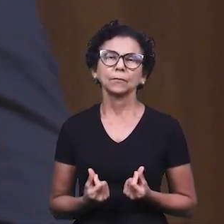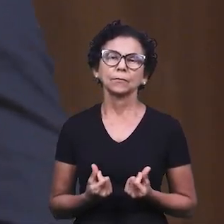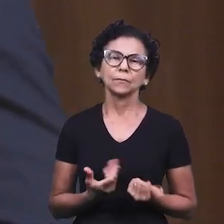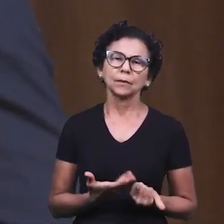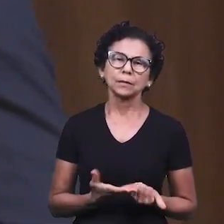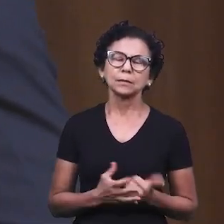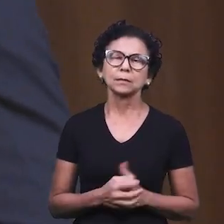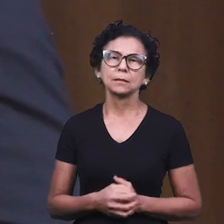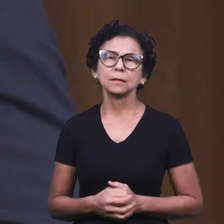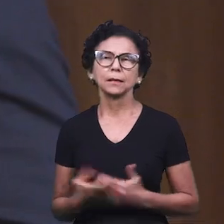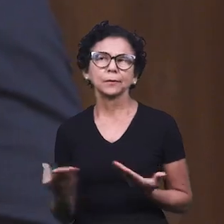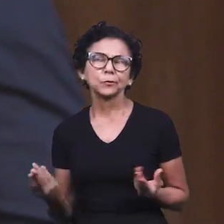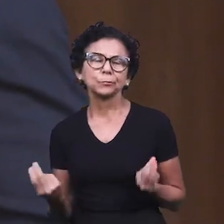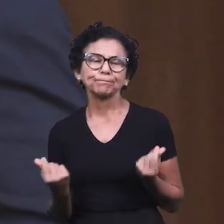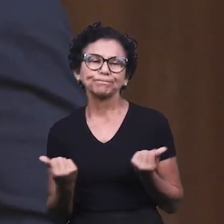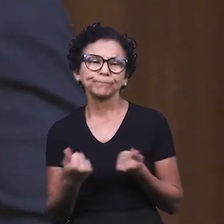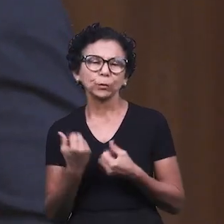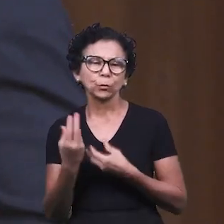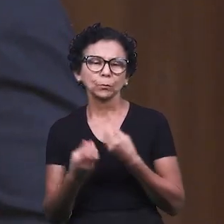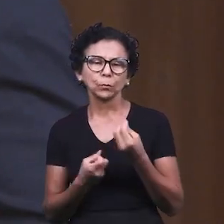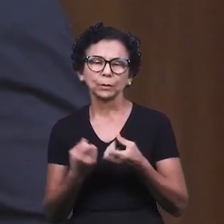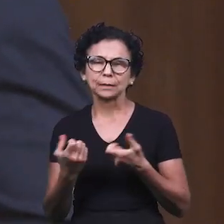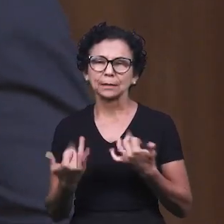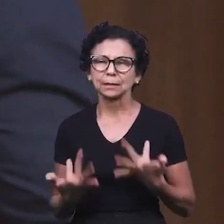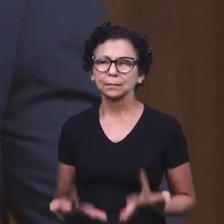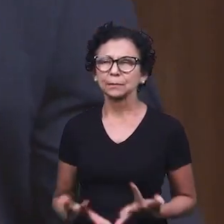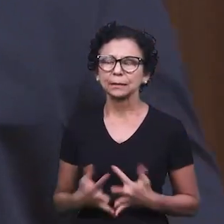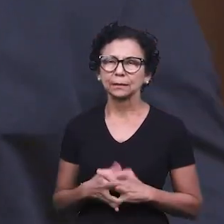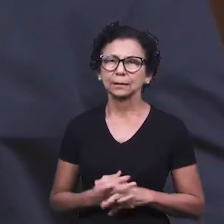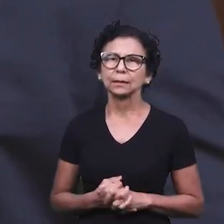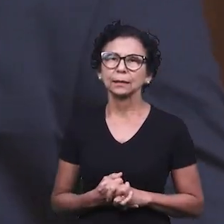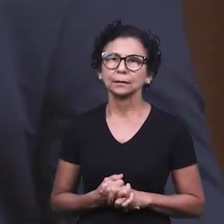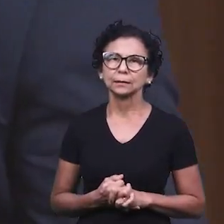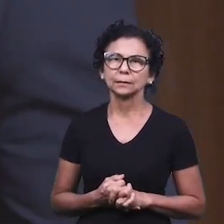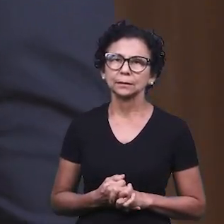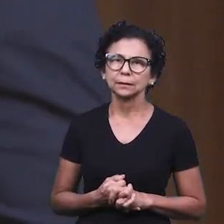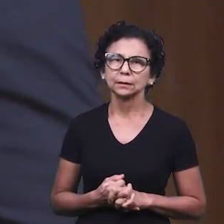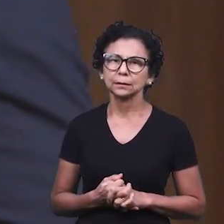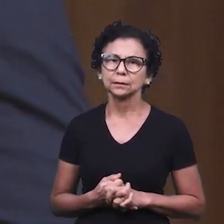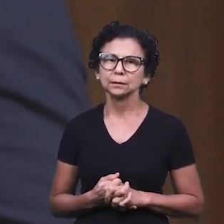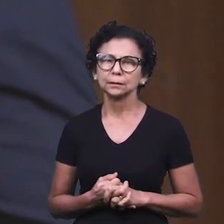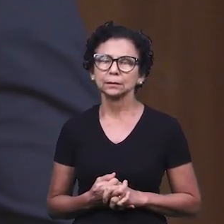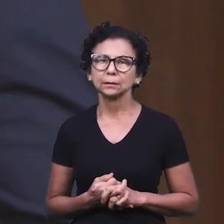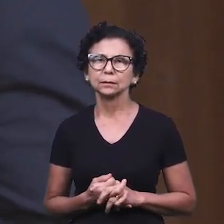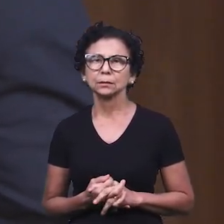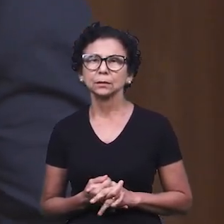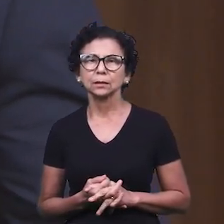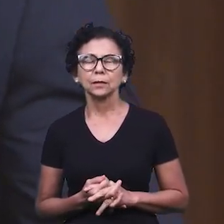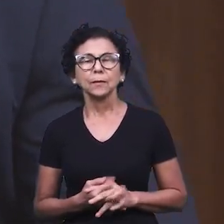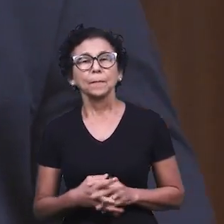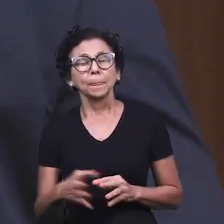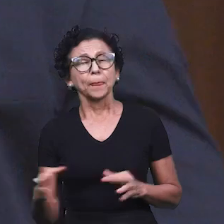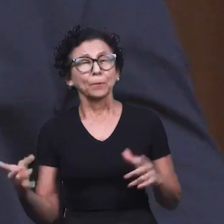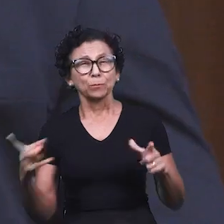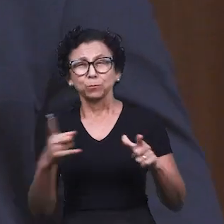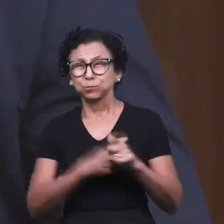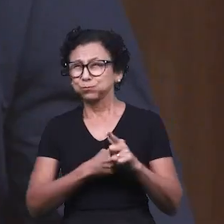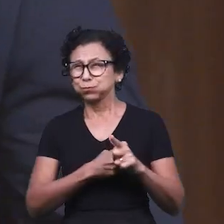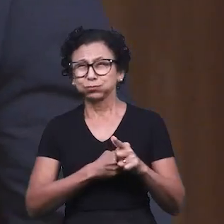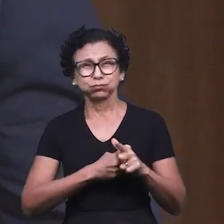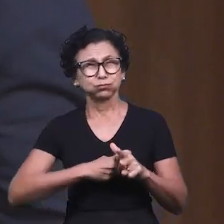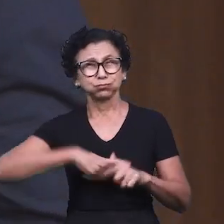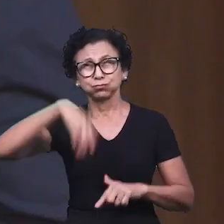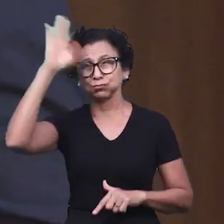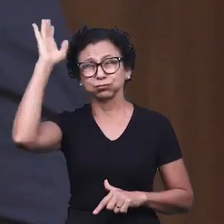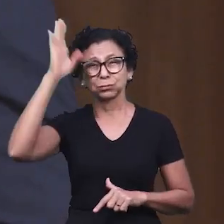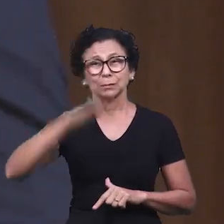satisfatória e de forma assim enfatizada, dizer que a lei do superendividamento, ela veio para proteger